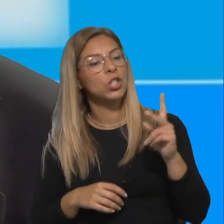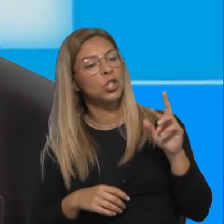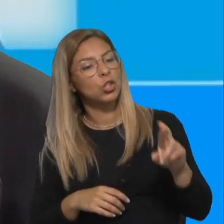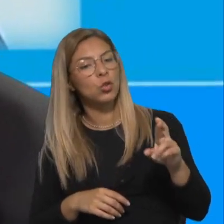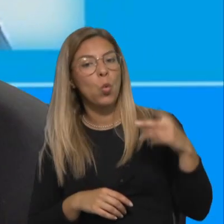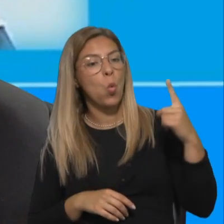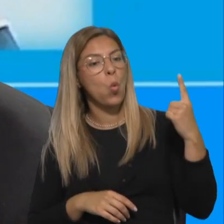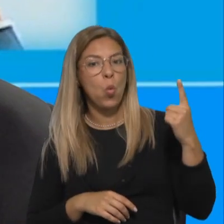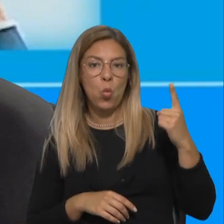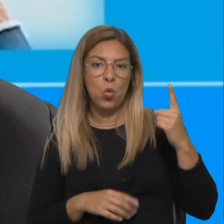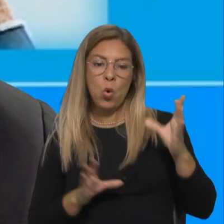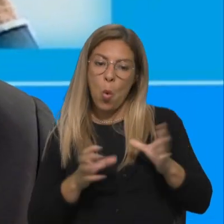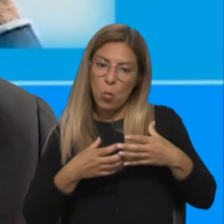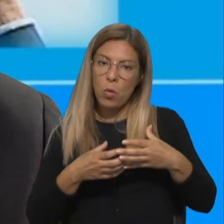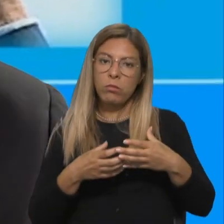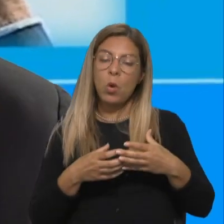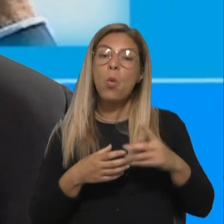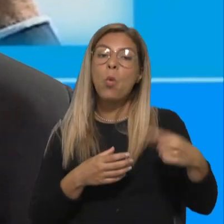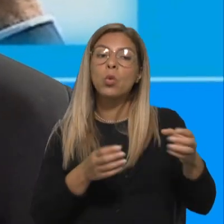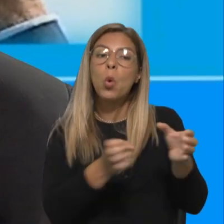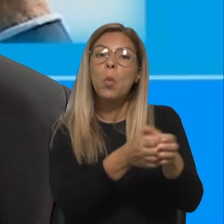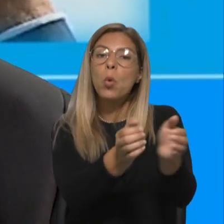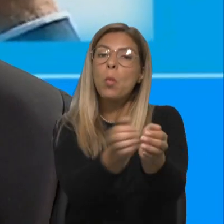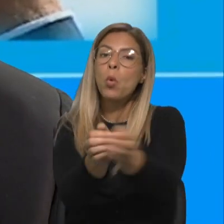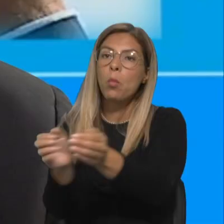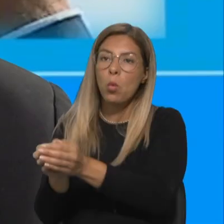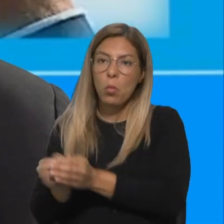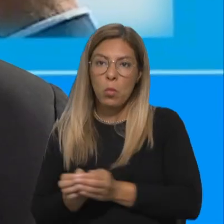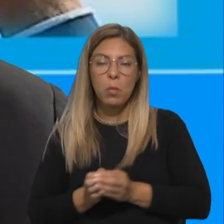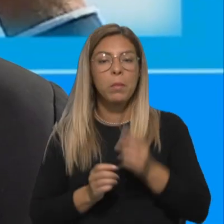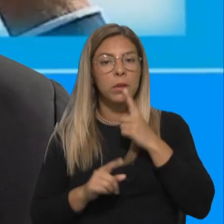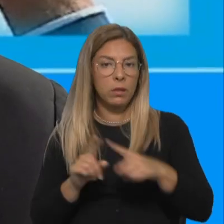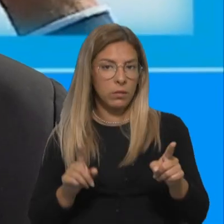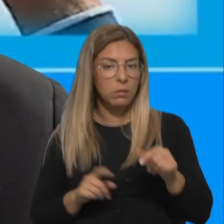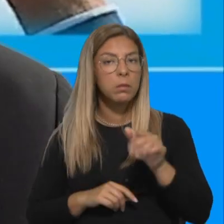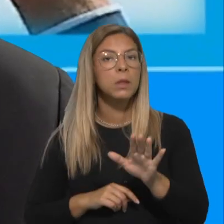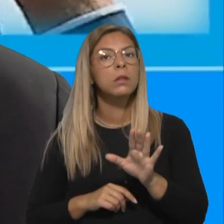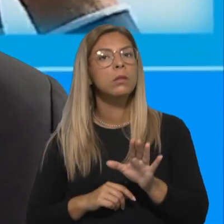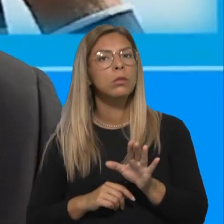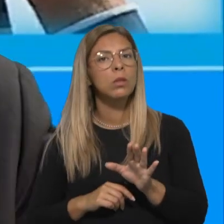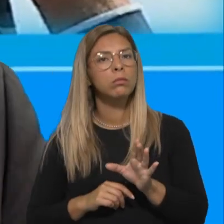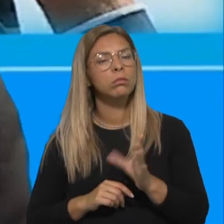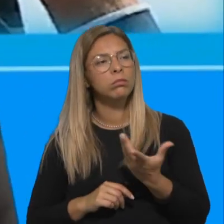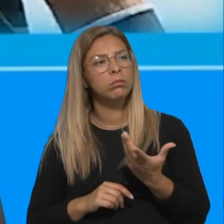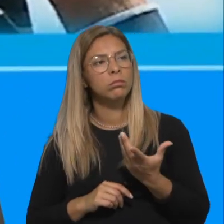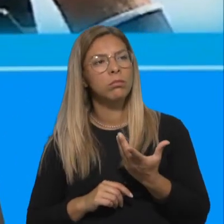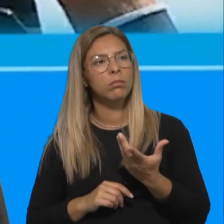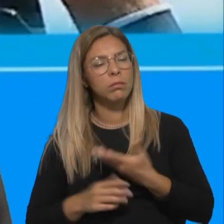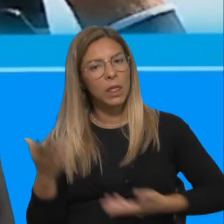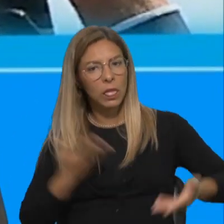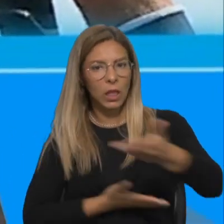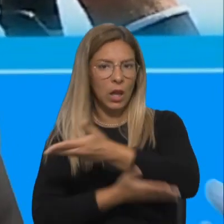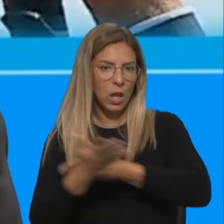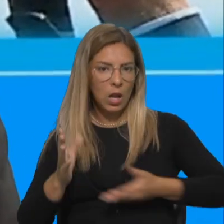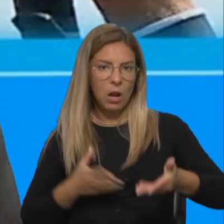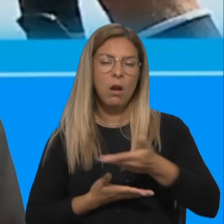resto são grupos. E os pequenos grupos reúnem habitualmente de 15 em 15 dias para uma partilha da sua vida e da